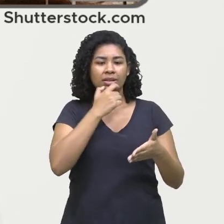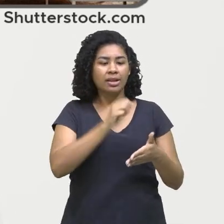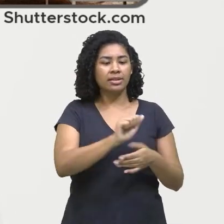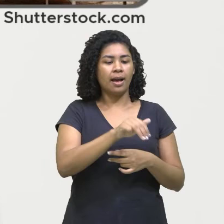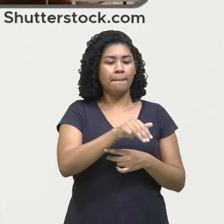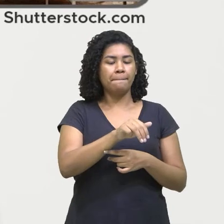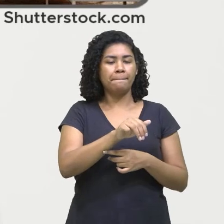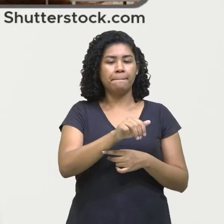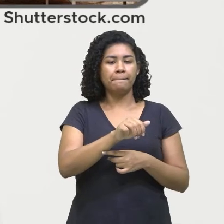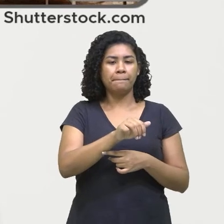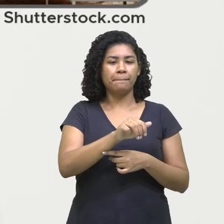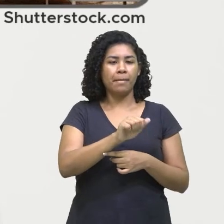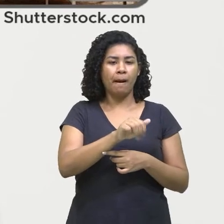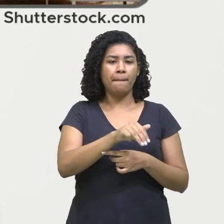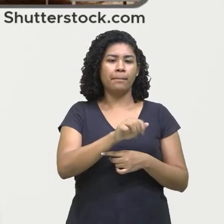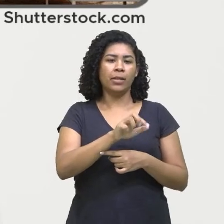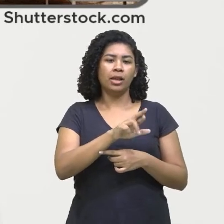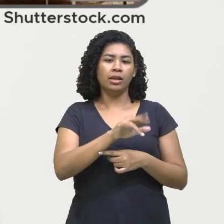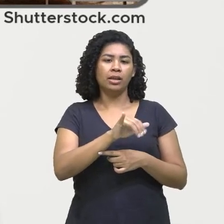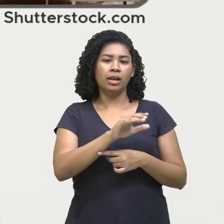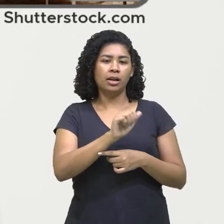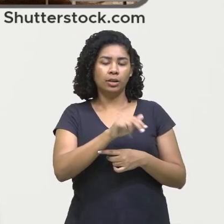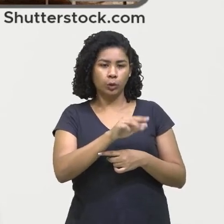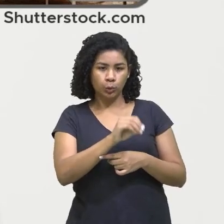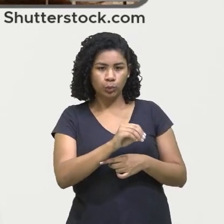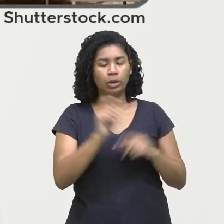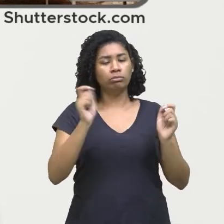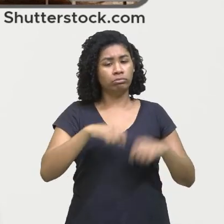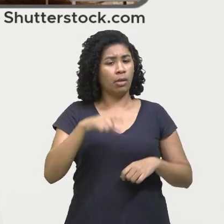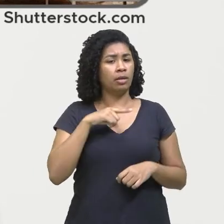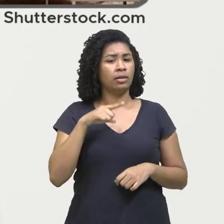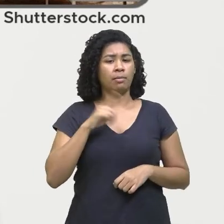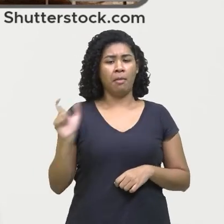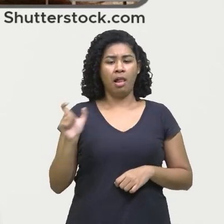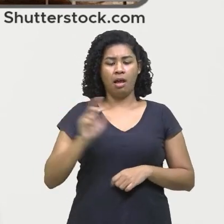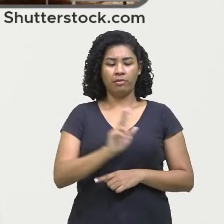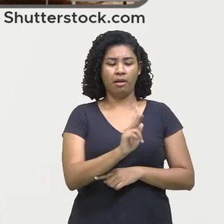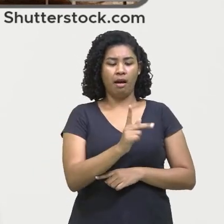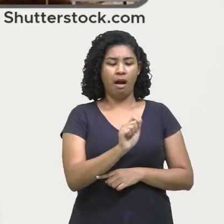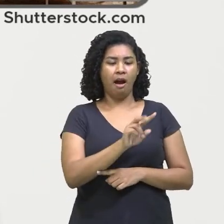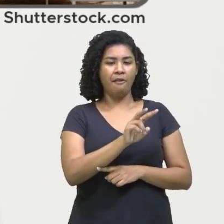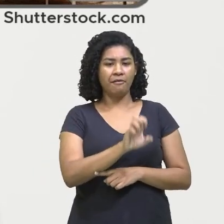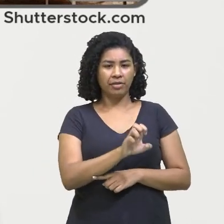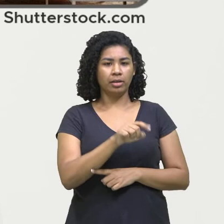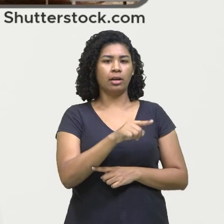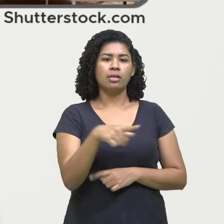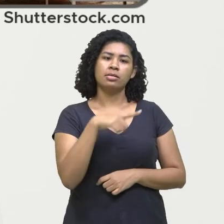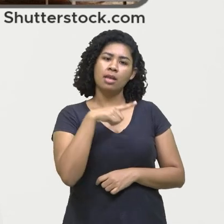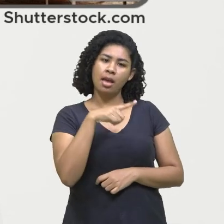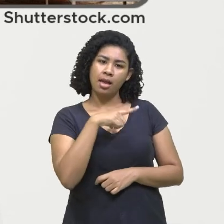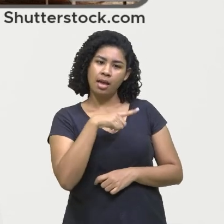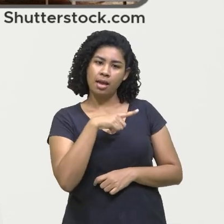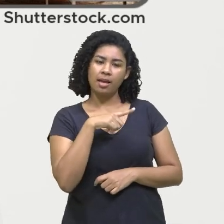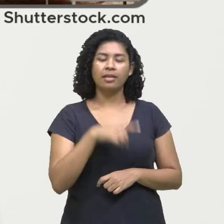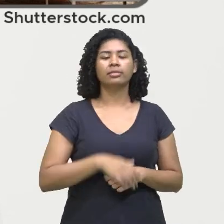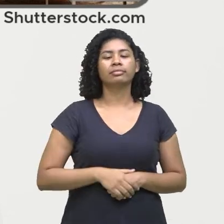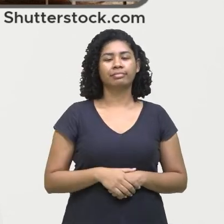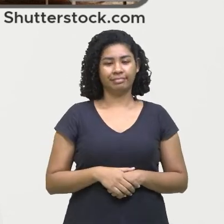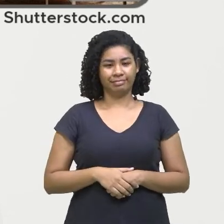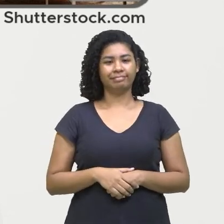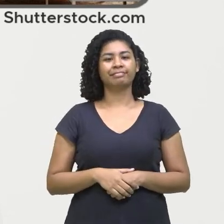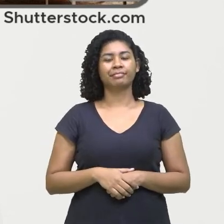verbo ter, em inglês ele vai aparecer dessa forma como está aqui, ó. Verbo ter, to have, que no caso